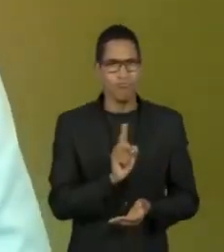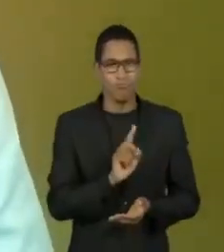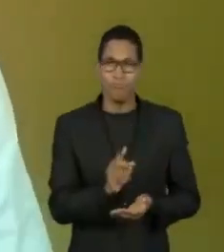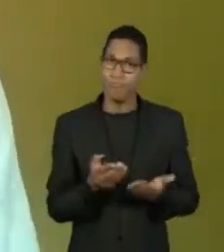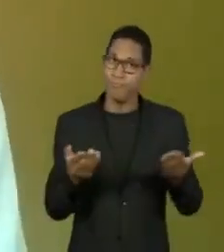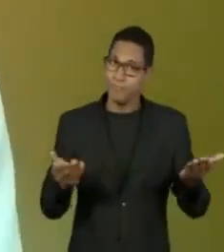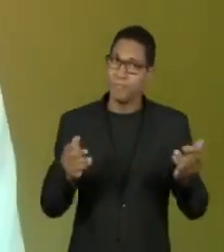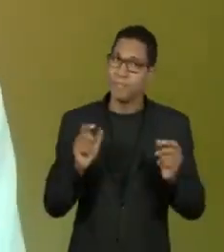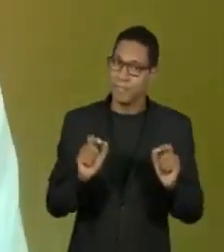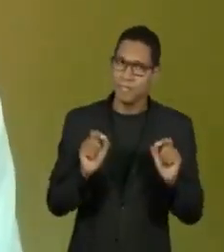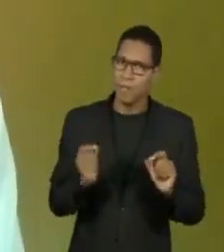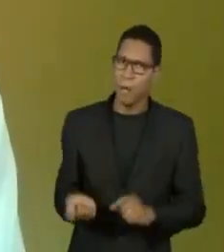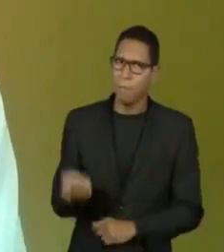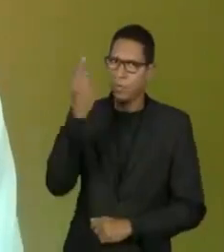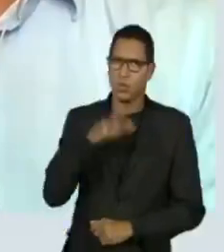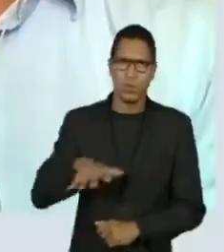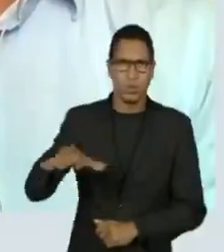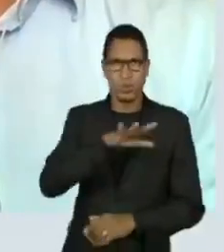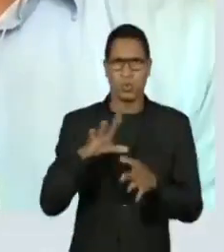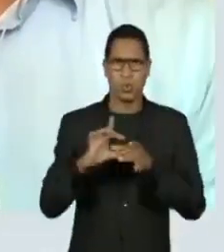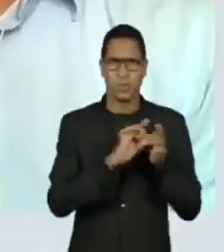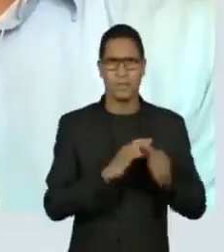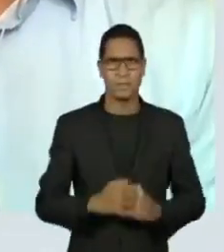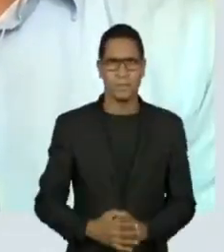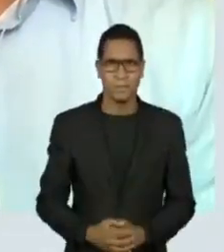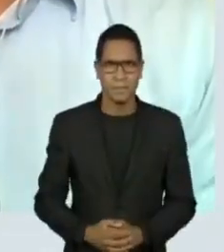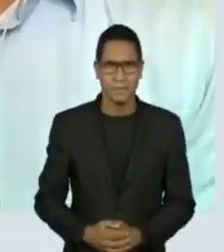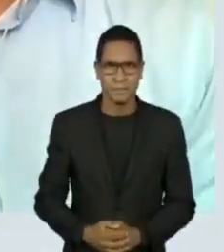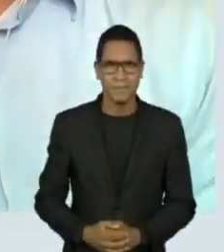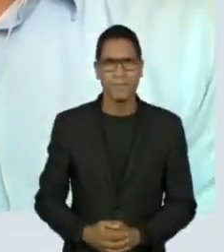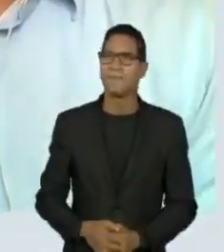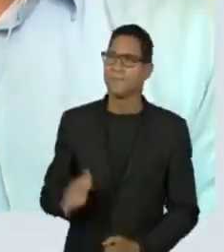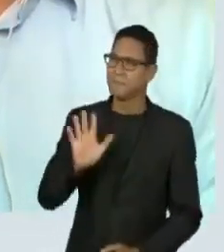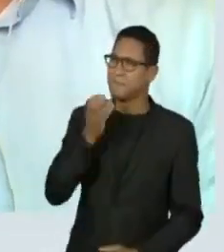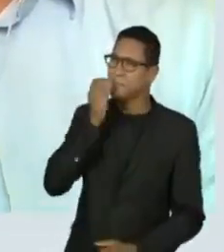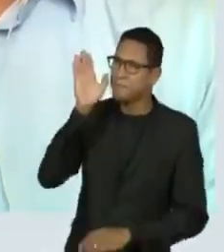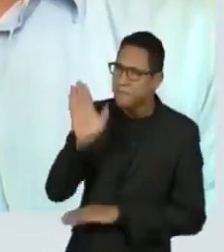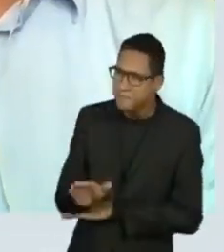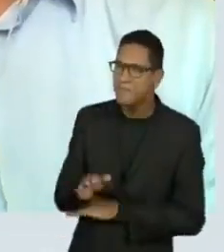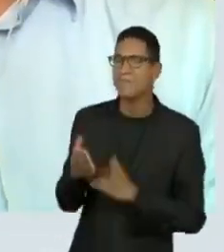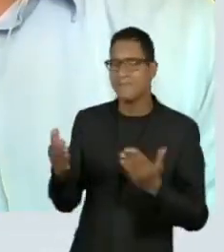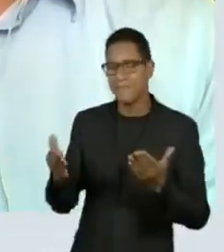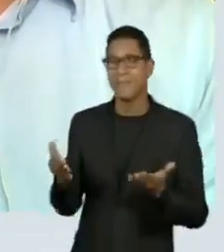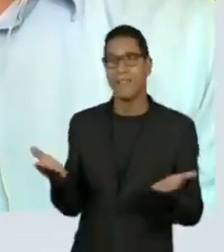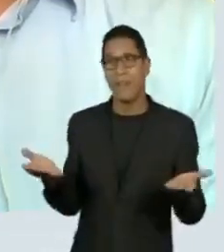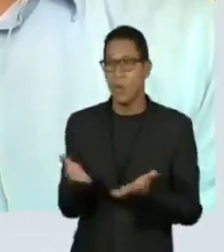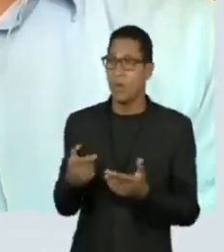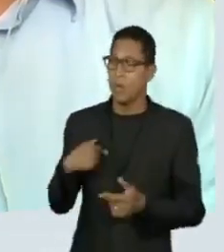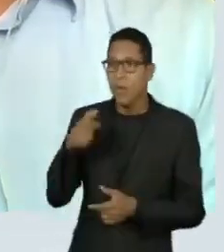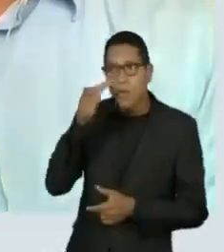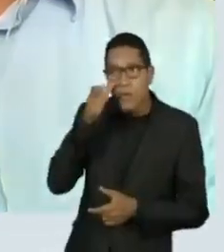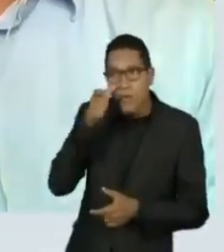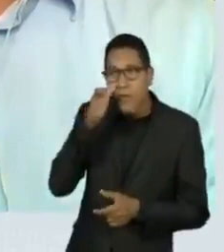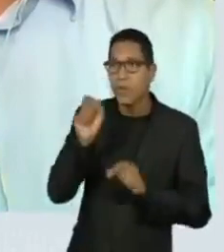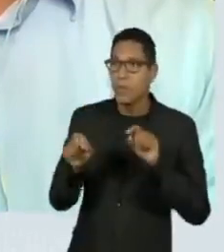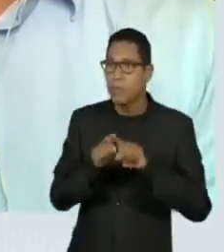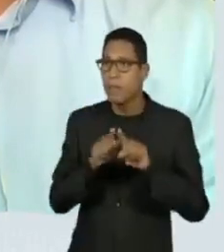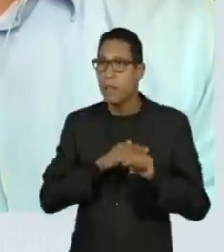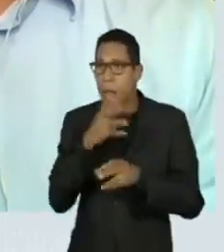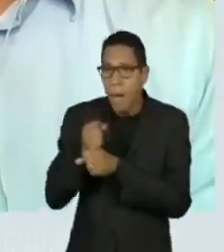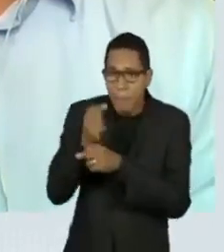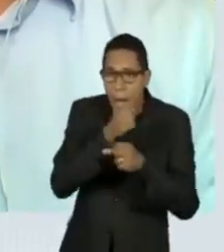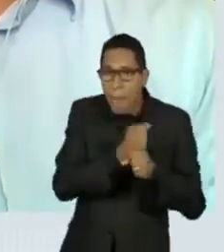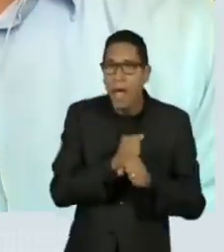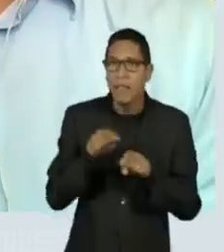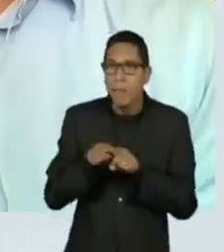é algo completamente absurdo. Professor Carlos, boa tarde. A gente está acompanhando, então, a disputa acirradíssima na Geórgia,